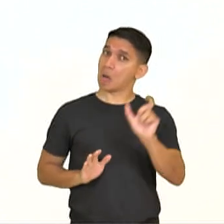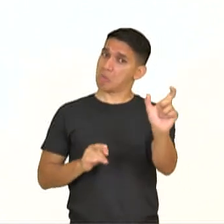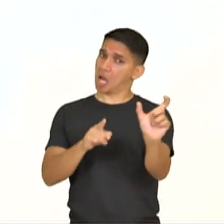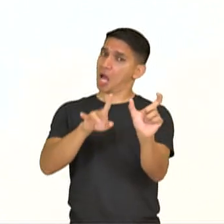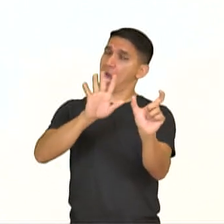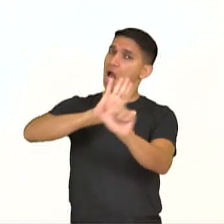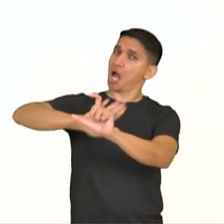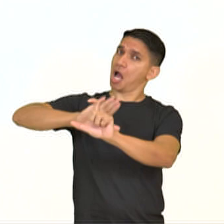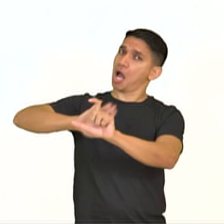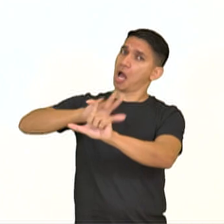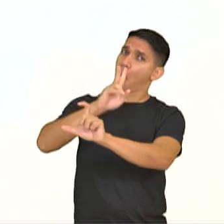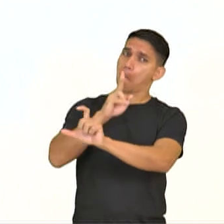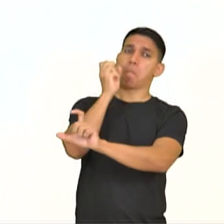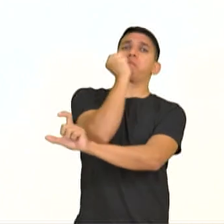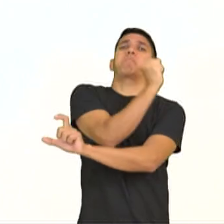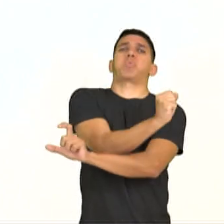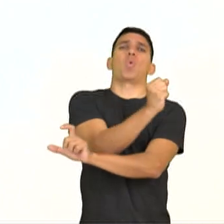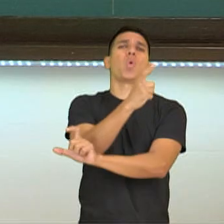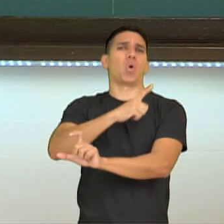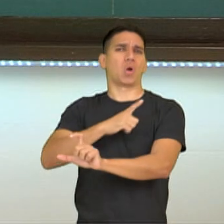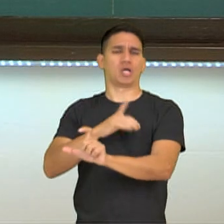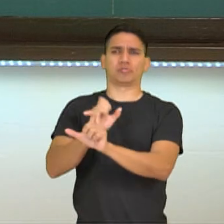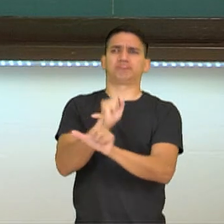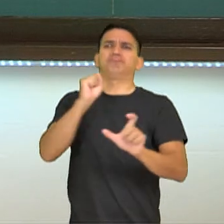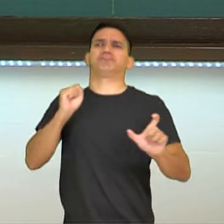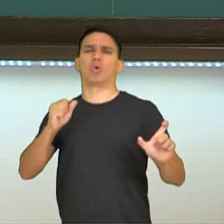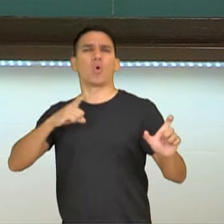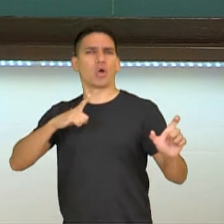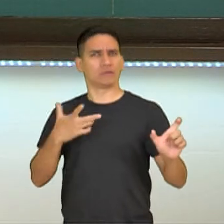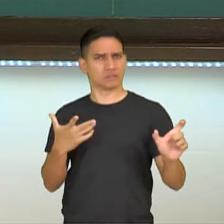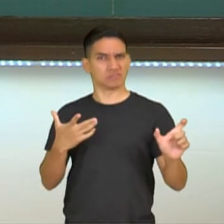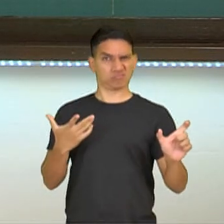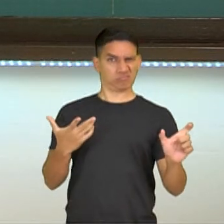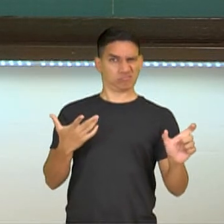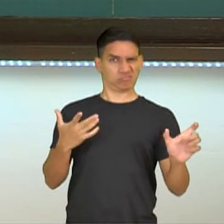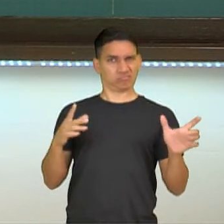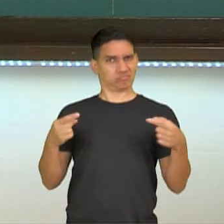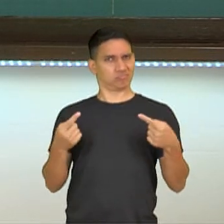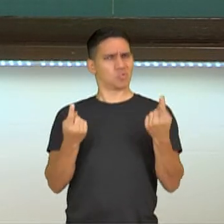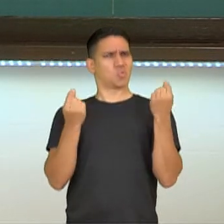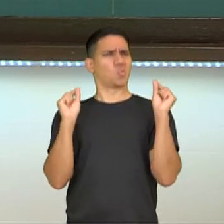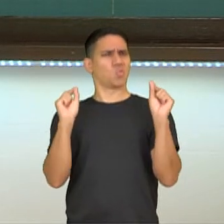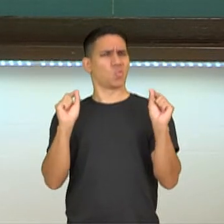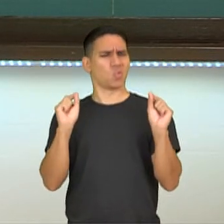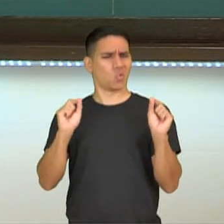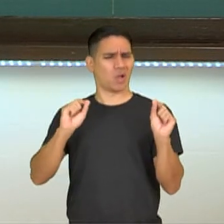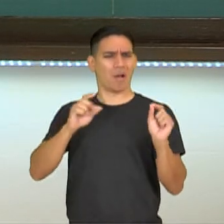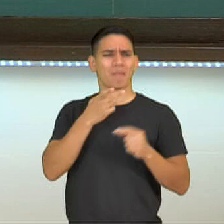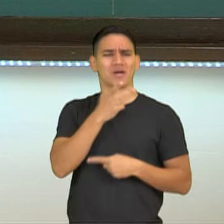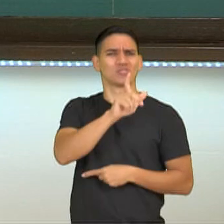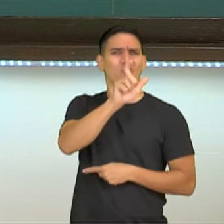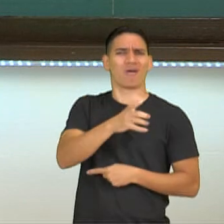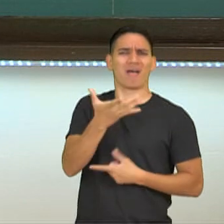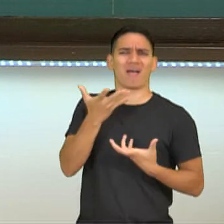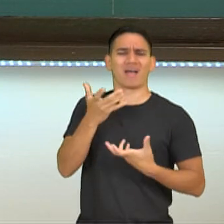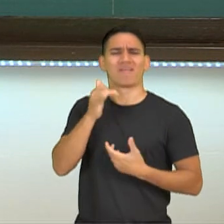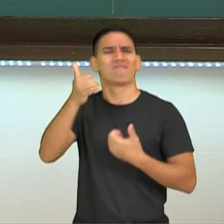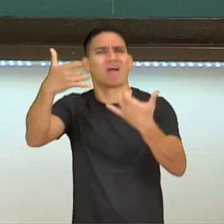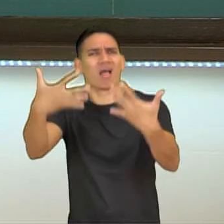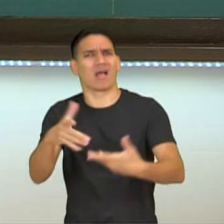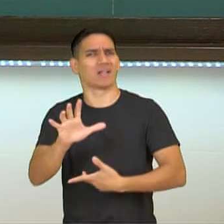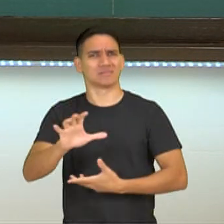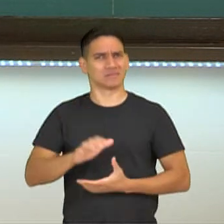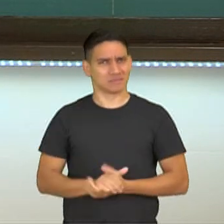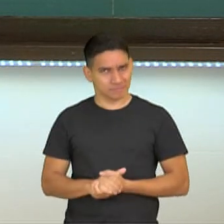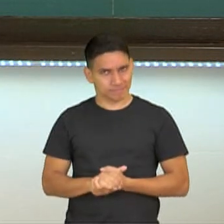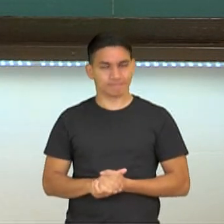palavras têm poder, né? Então, qual será a intencionalidade de quem elaborou esse tipo de ditado popular? Então,